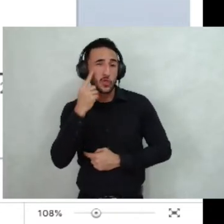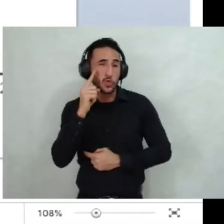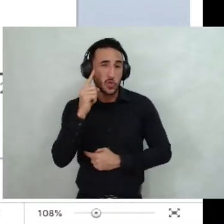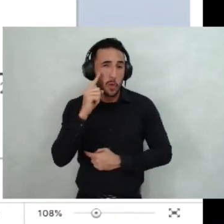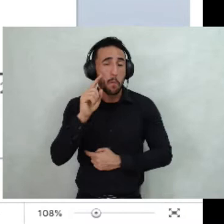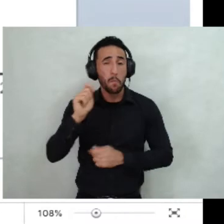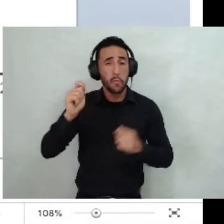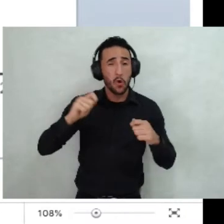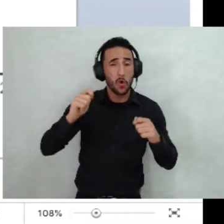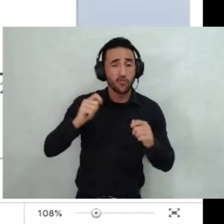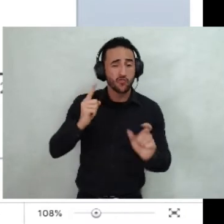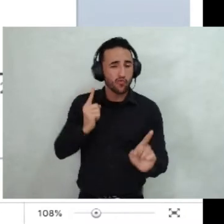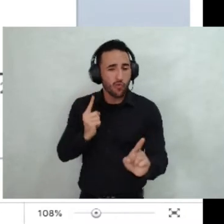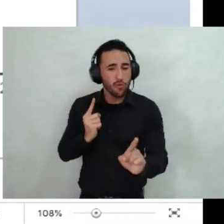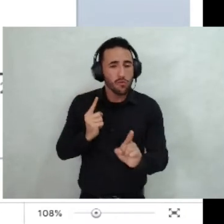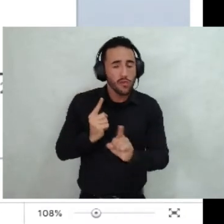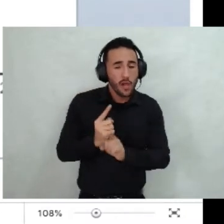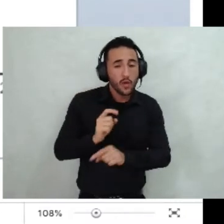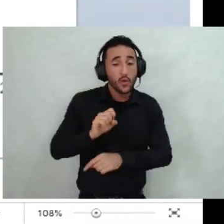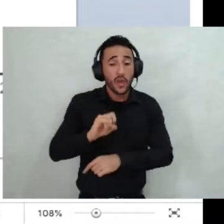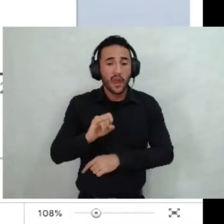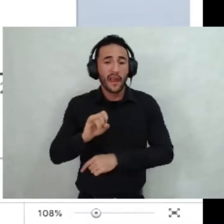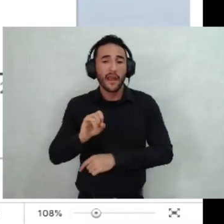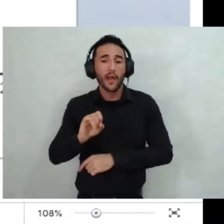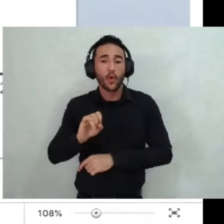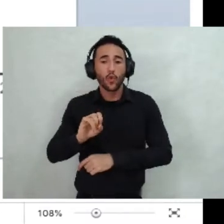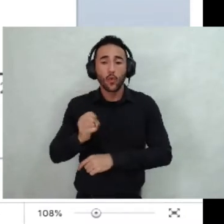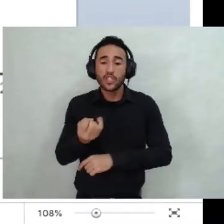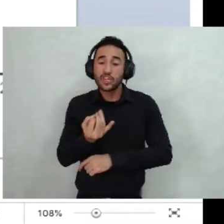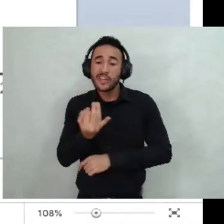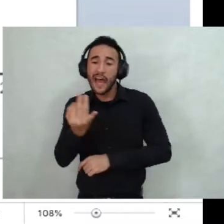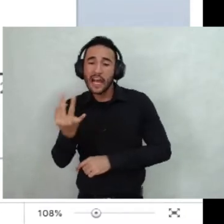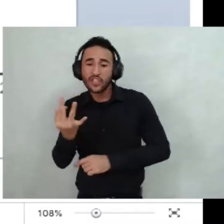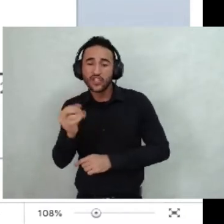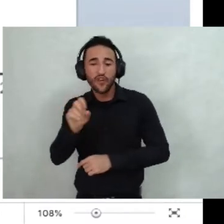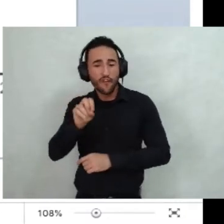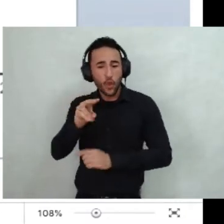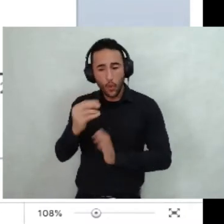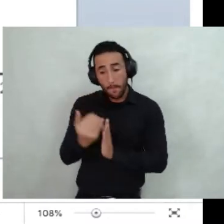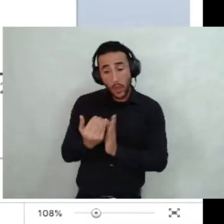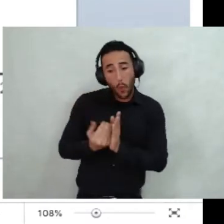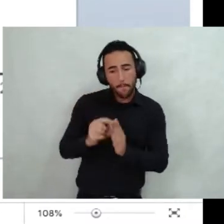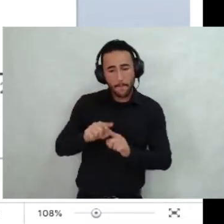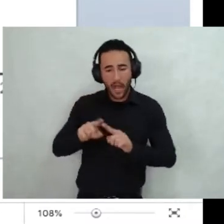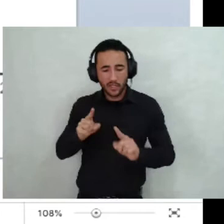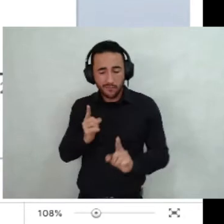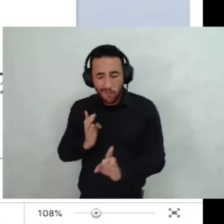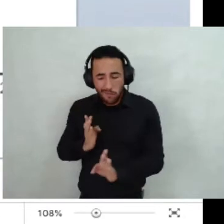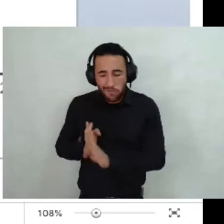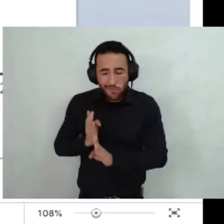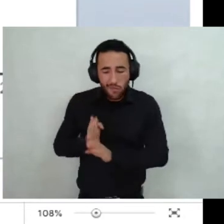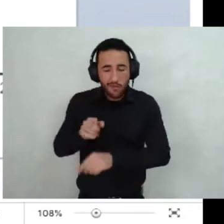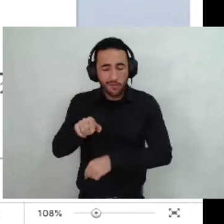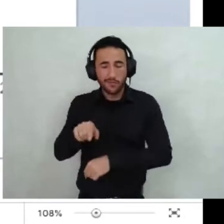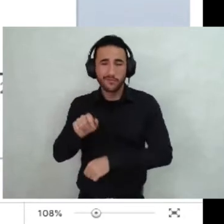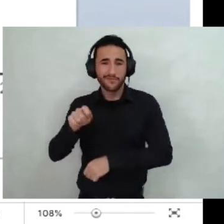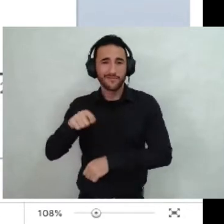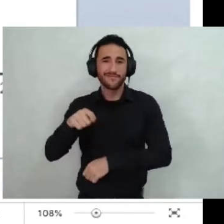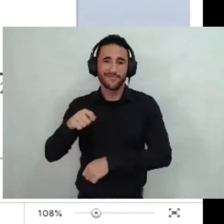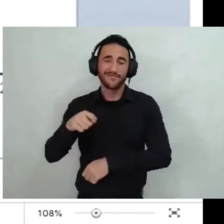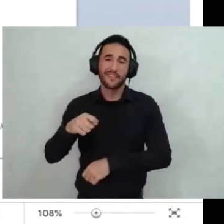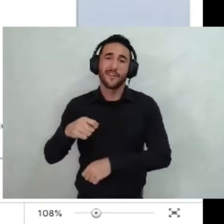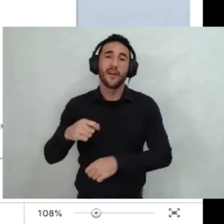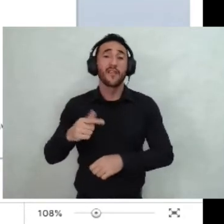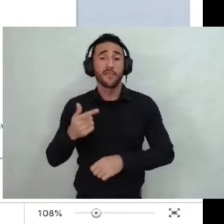embora com uma carga viral menor, positividade tanto na expectoração como nas